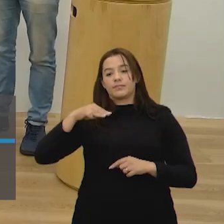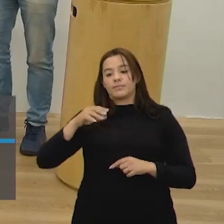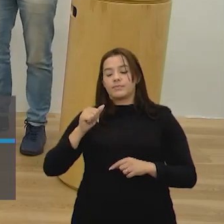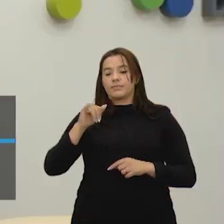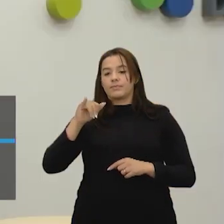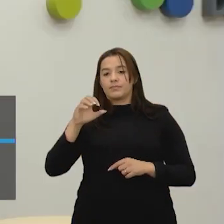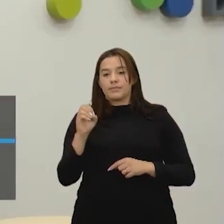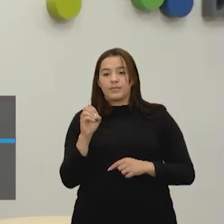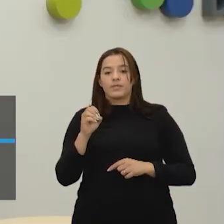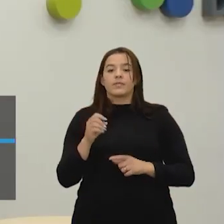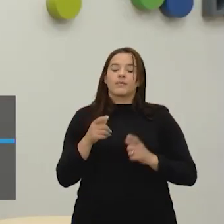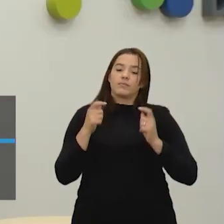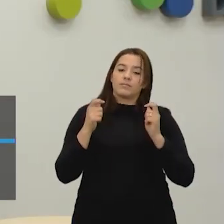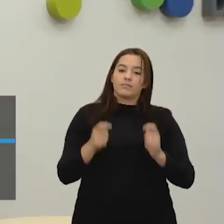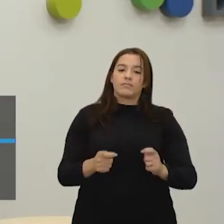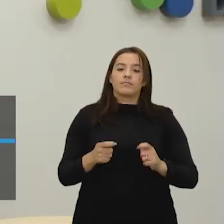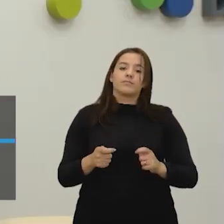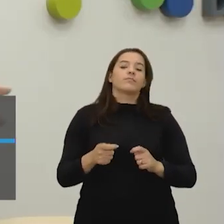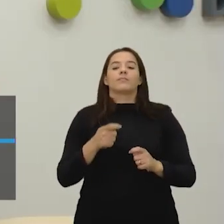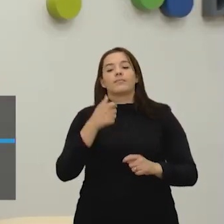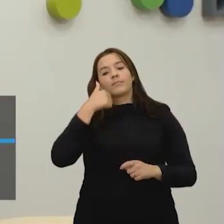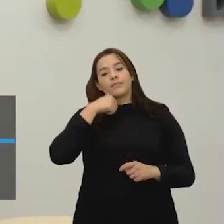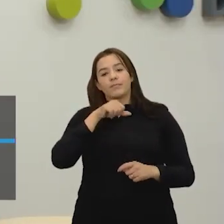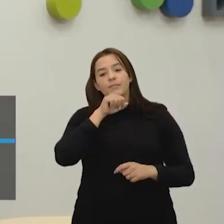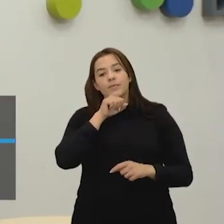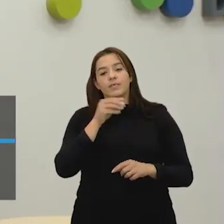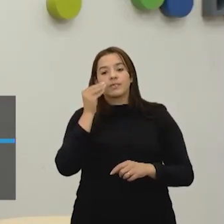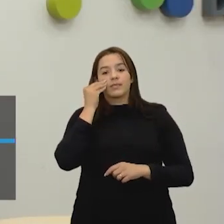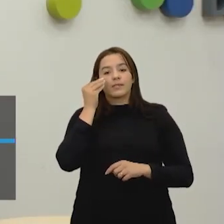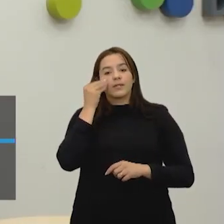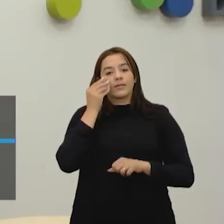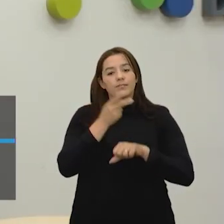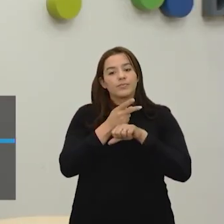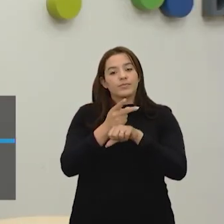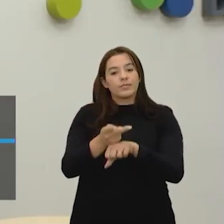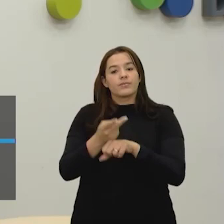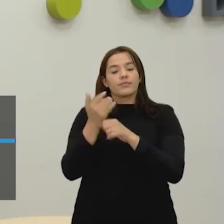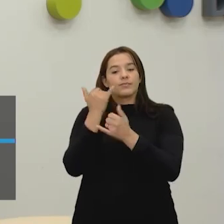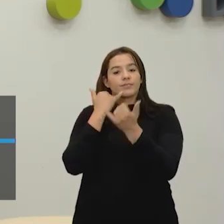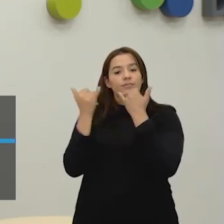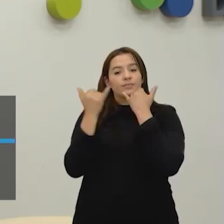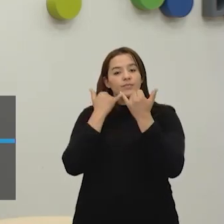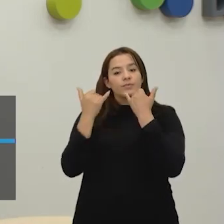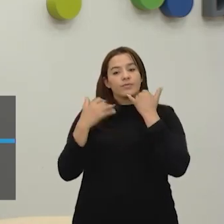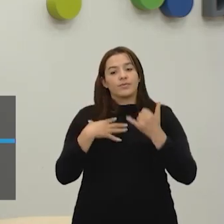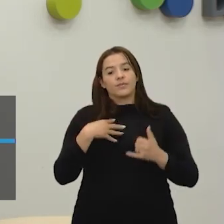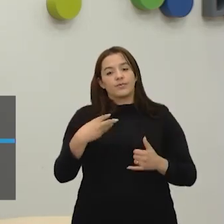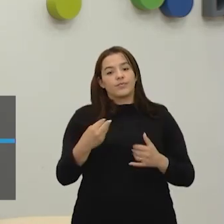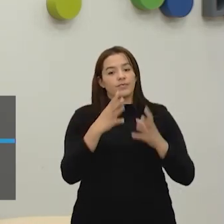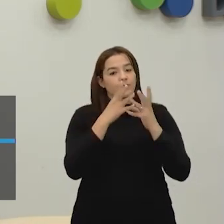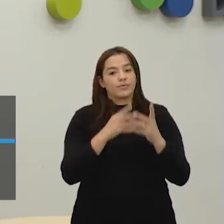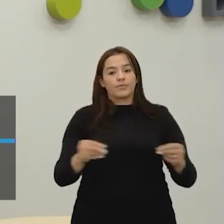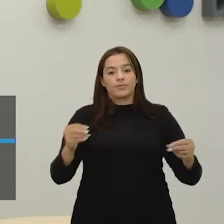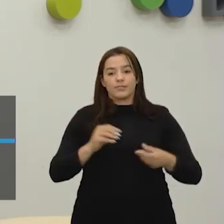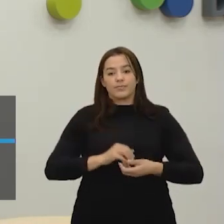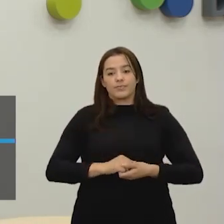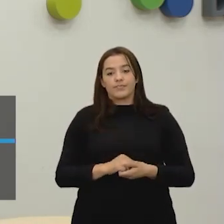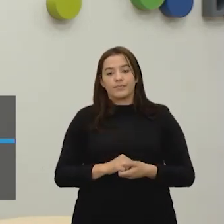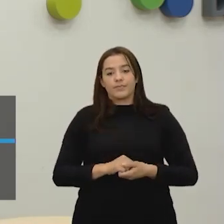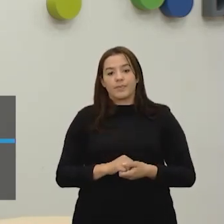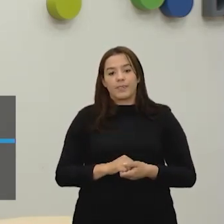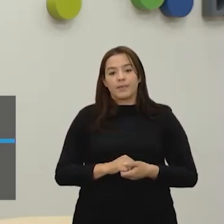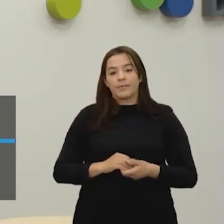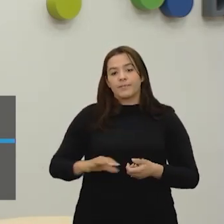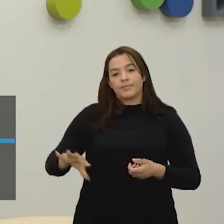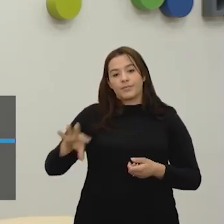resistência à ditadura, de mães que buscavam informações sobre os seus filhos desaparecidos. Gente, tudo isso